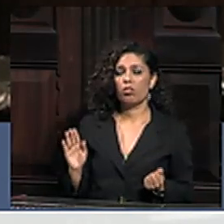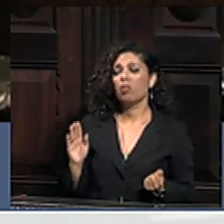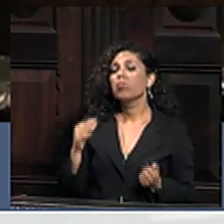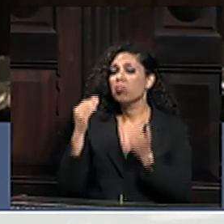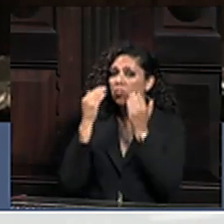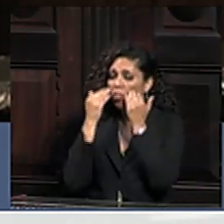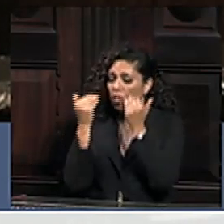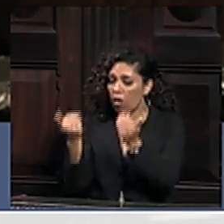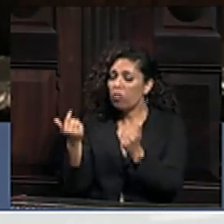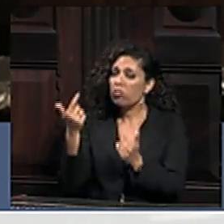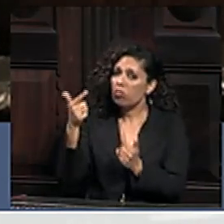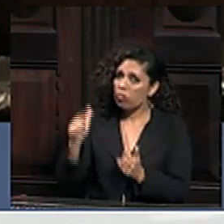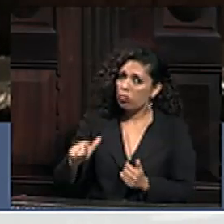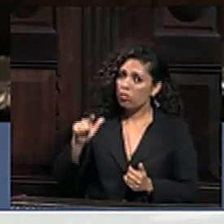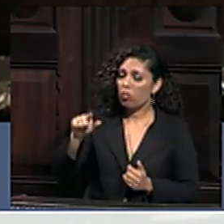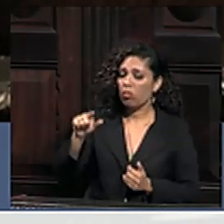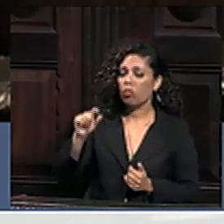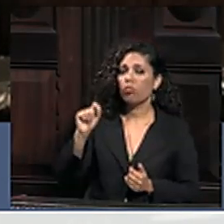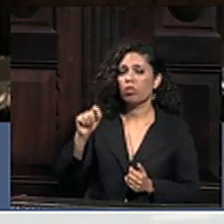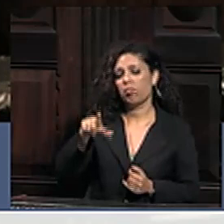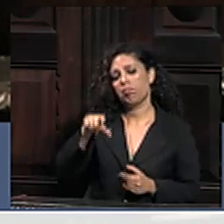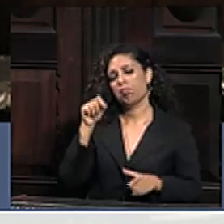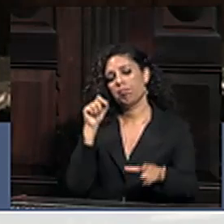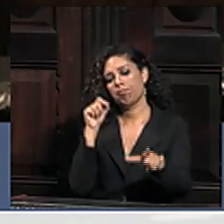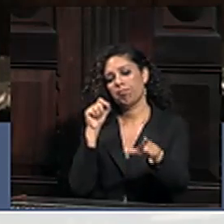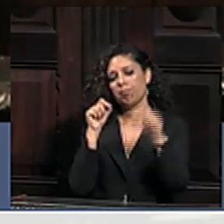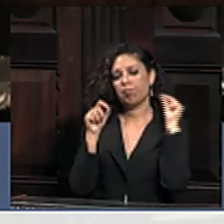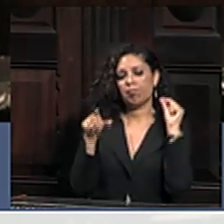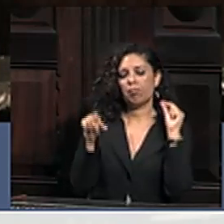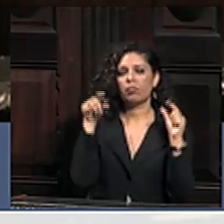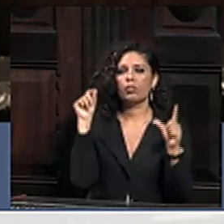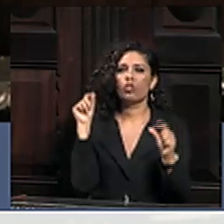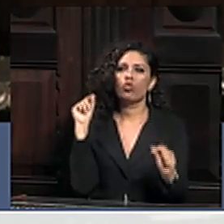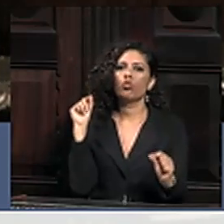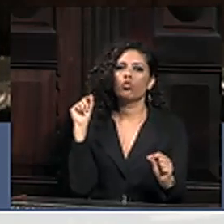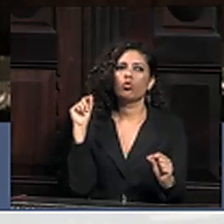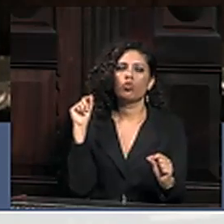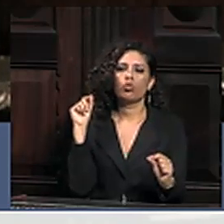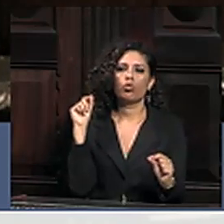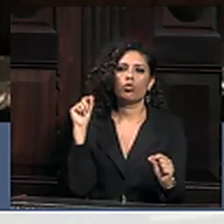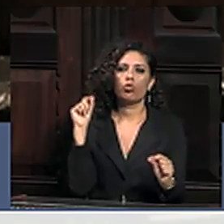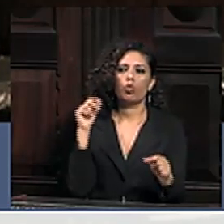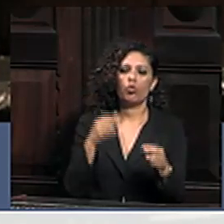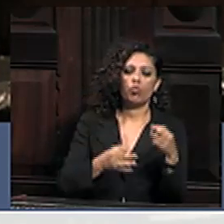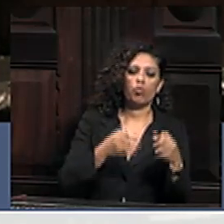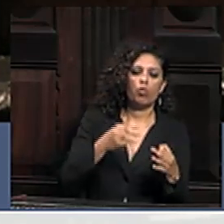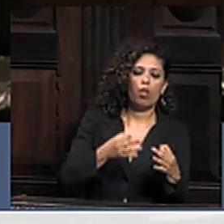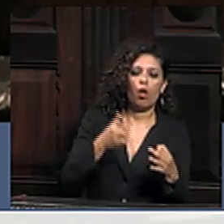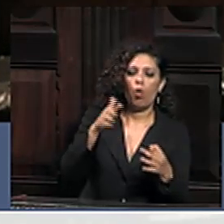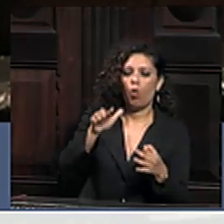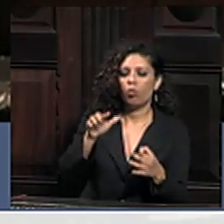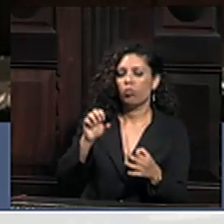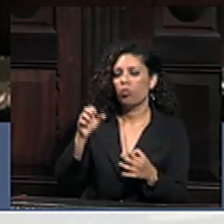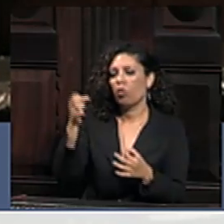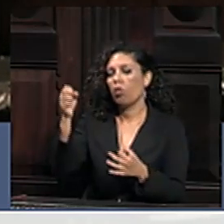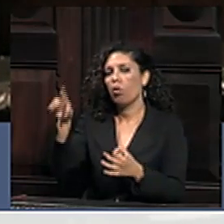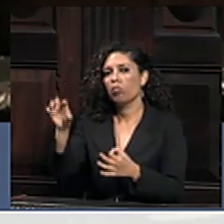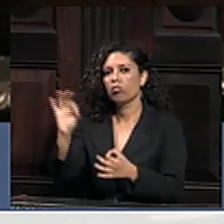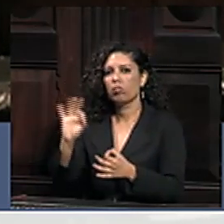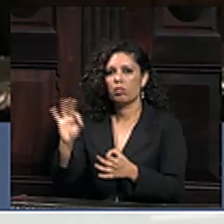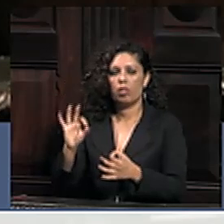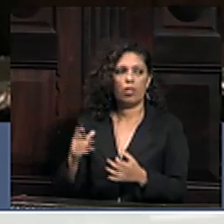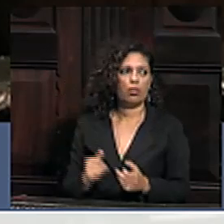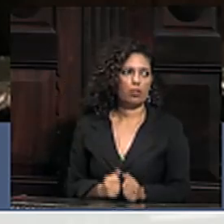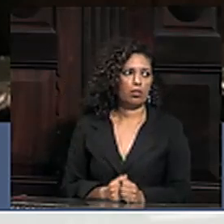parcialidade e com um acordo já firmado, que é de domínio público, para assim que o ministro Celso de Mello se